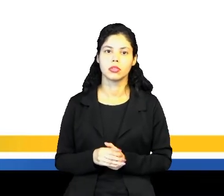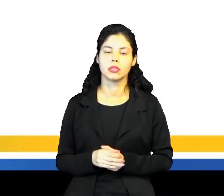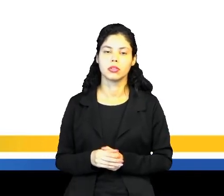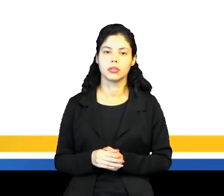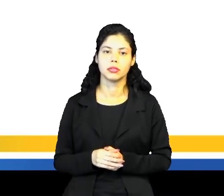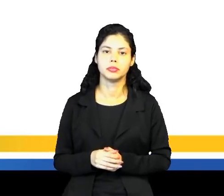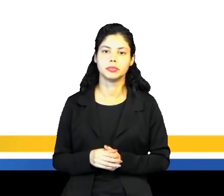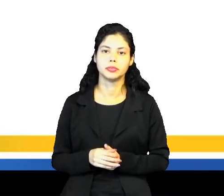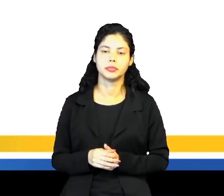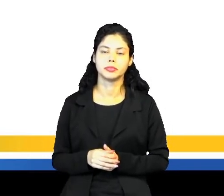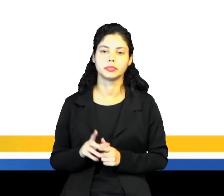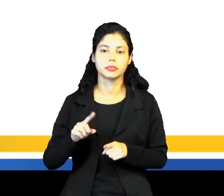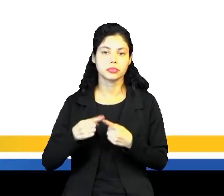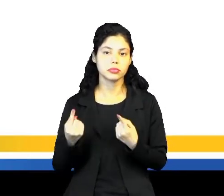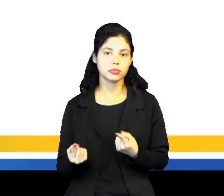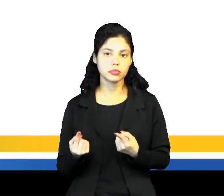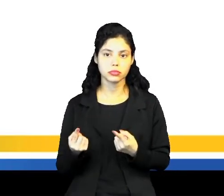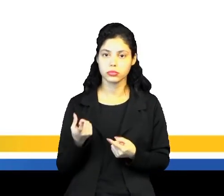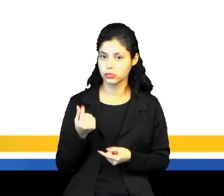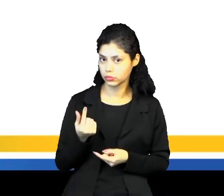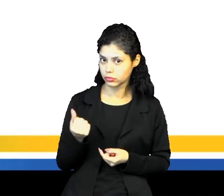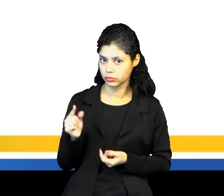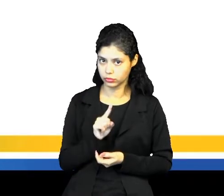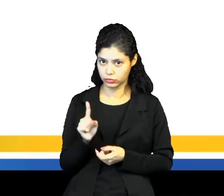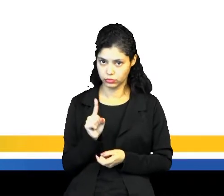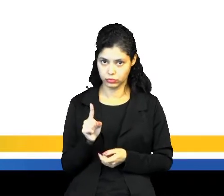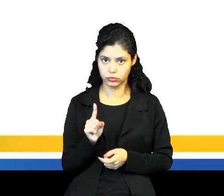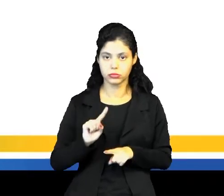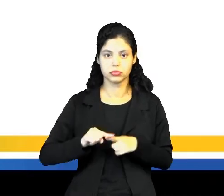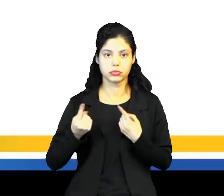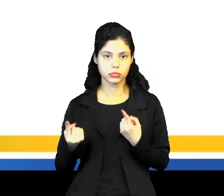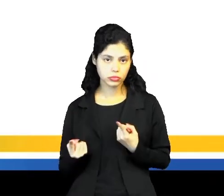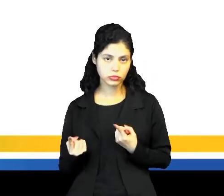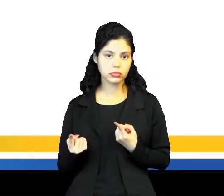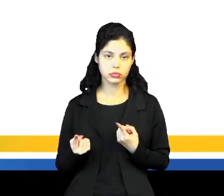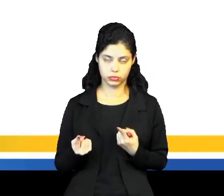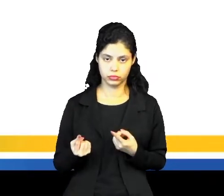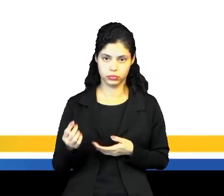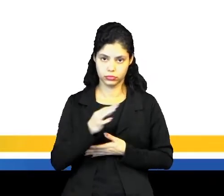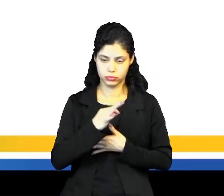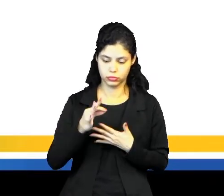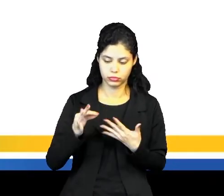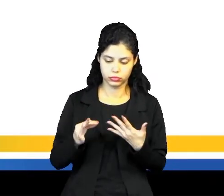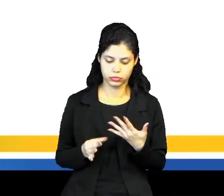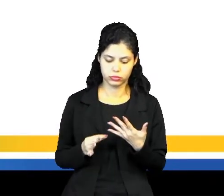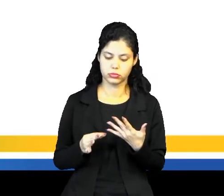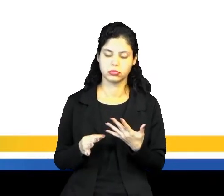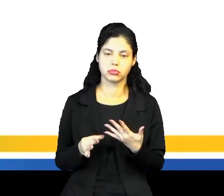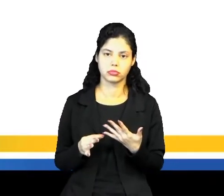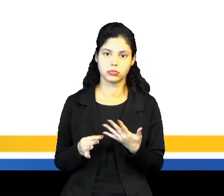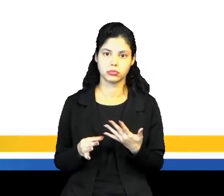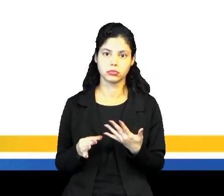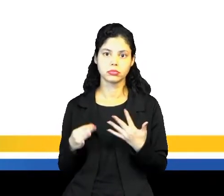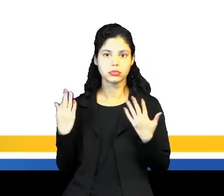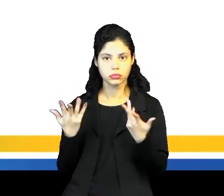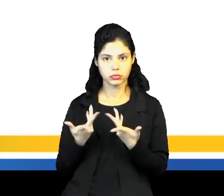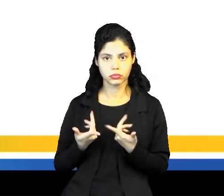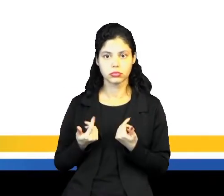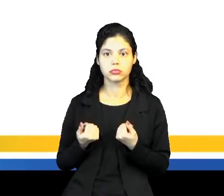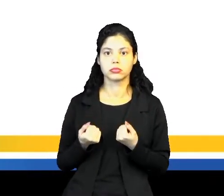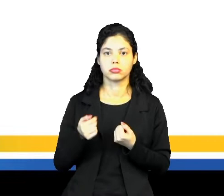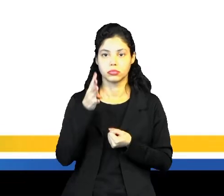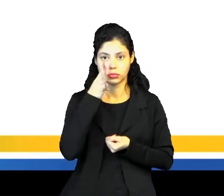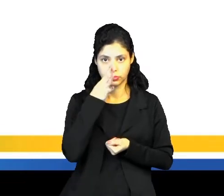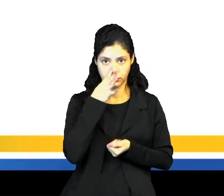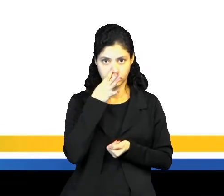endinheirado, né? Mas não de dinheiro mesmo em si, né? Mas de elementos, né? De habilidades